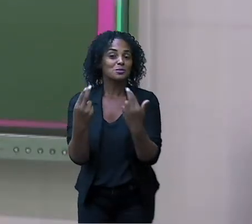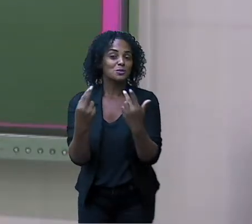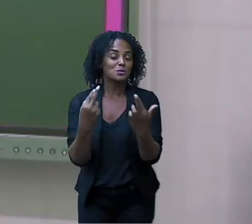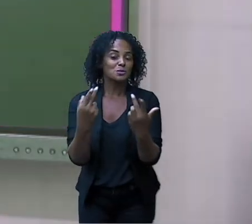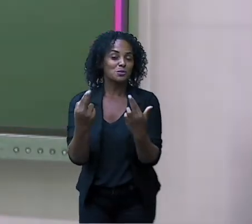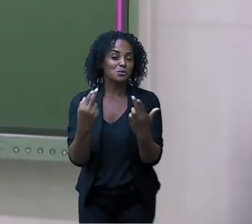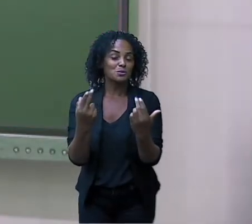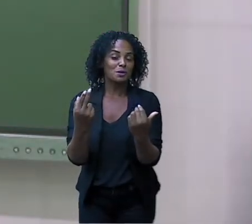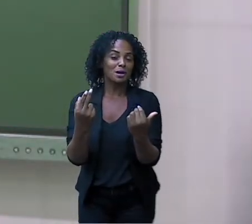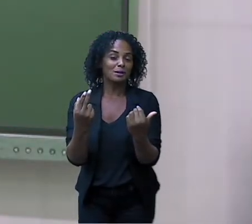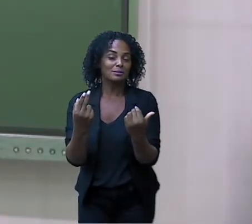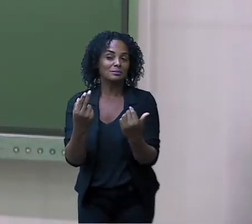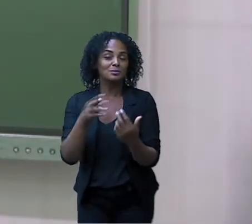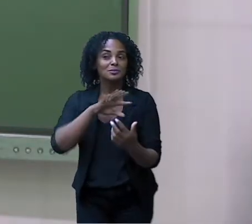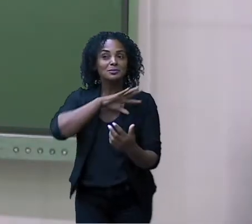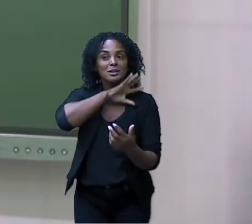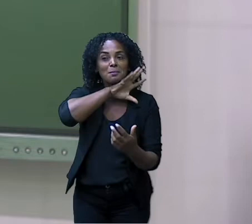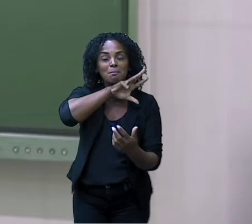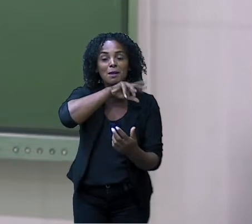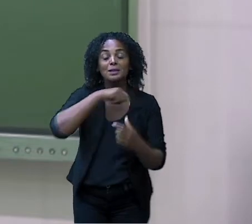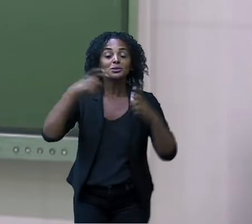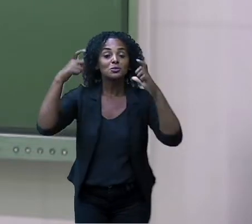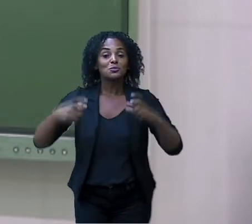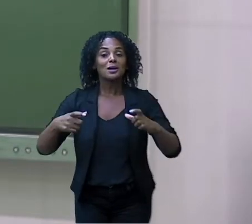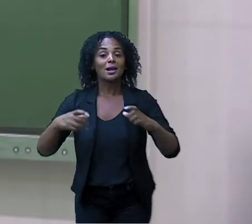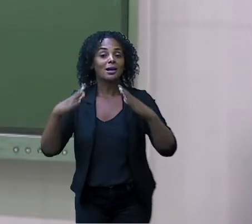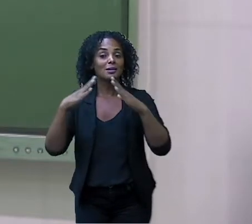boa memória aí, tá? Vamos lá.